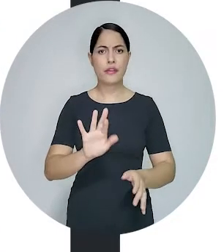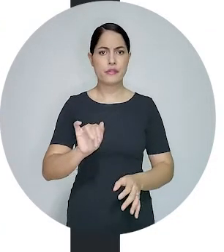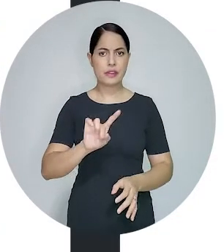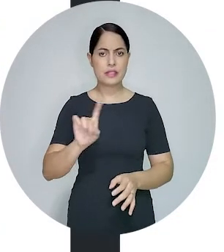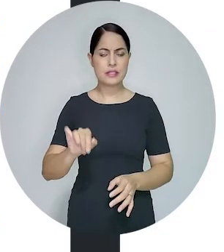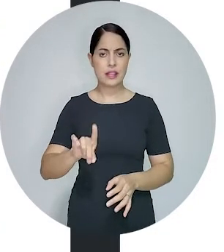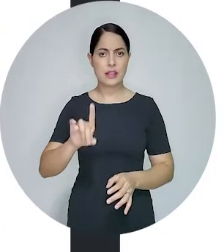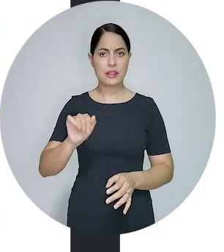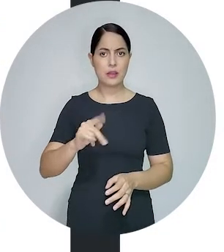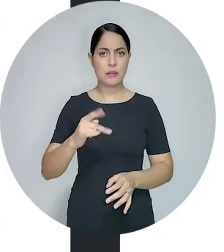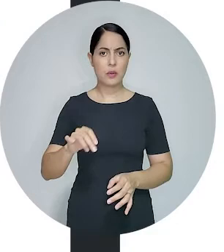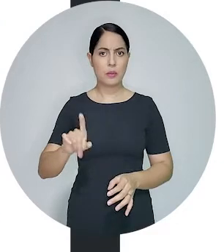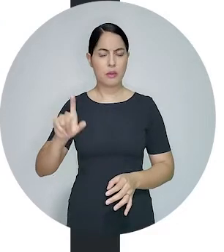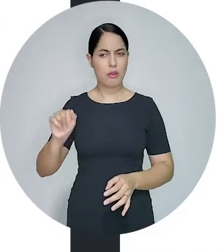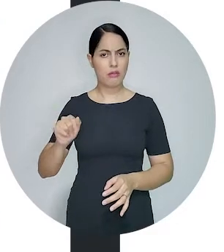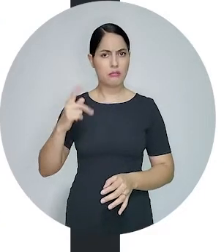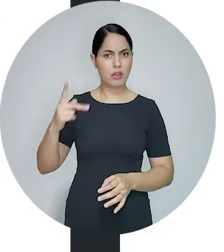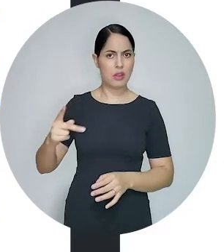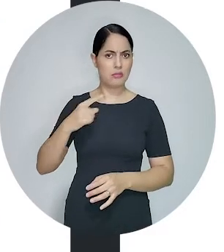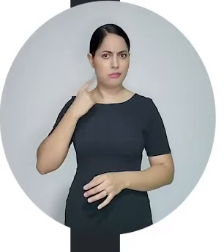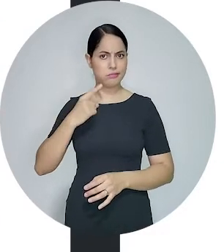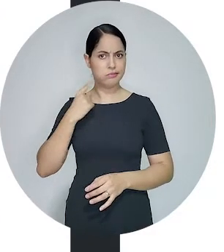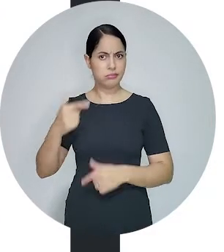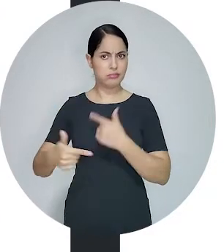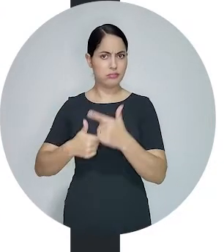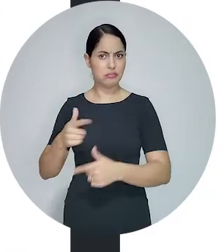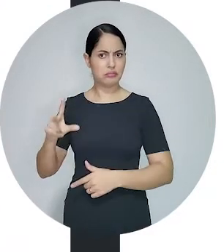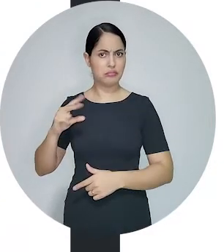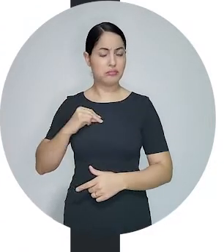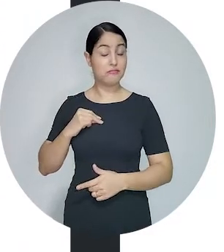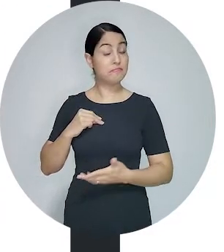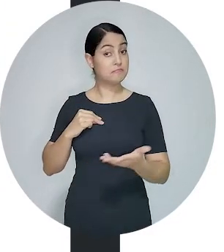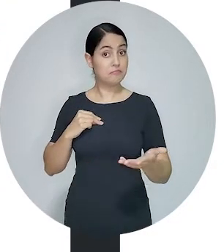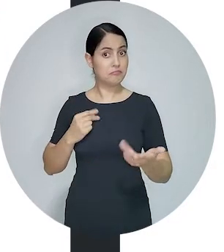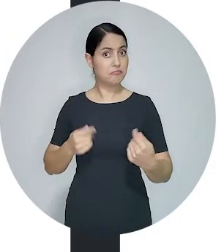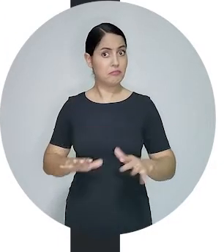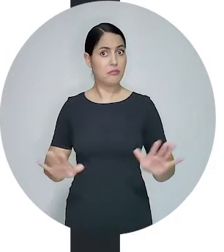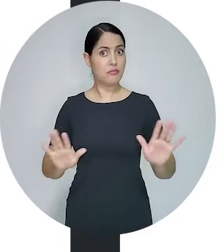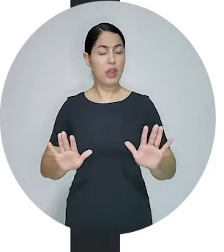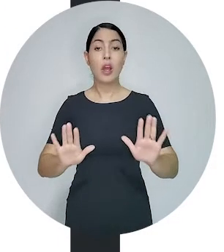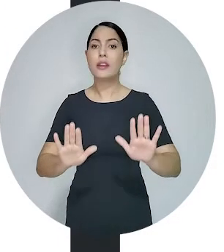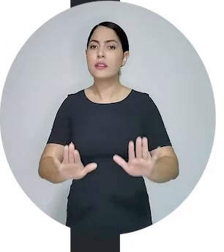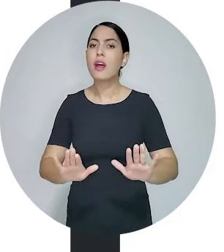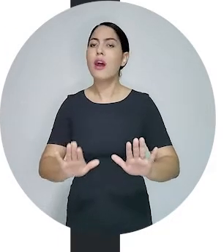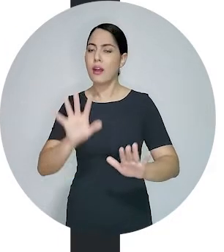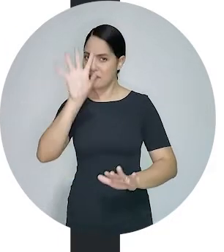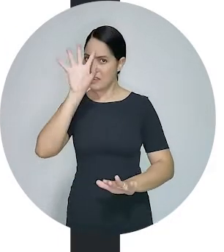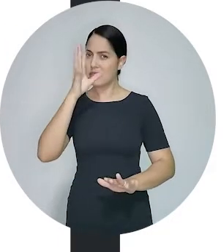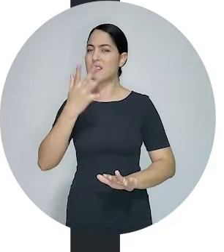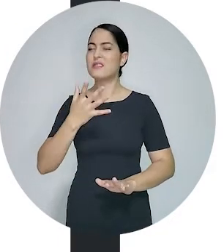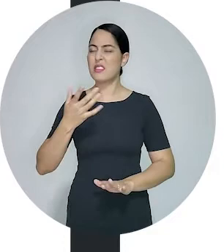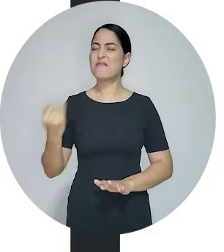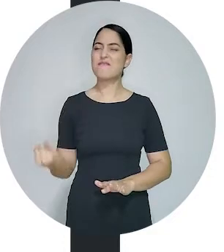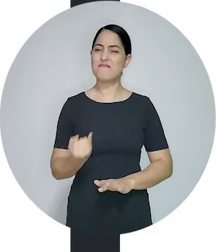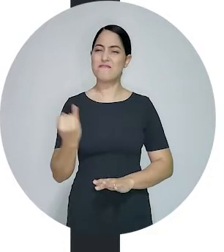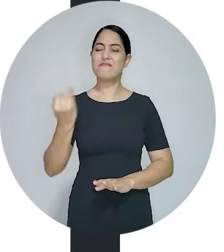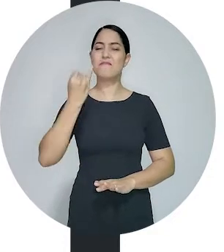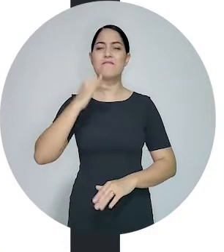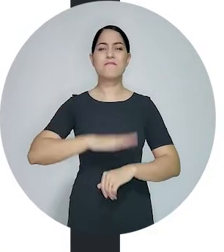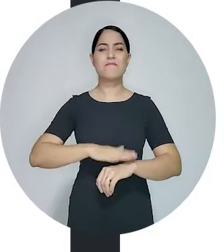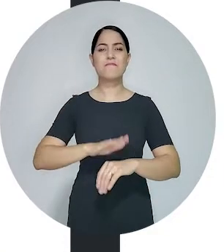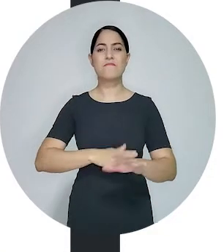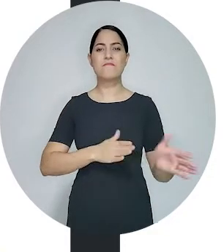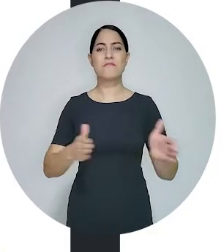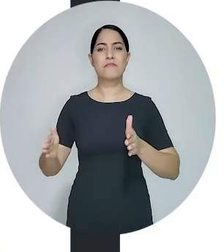decidirem, de modo subjetivo, quanto o advogado merece por seu trabalho. Por fim, Sarkis conclui: a importância dessa decisão é